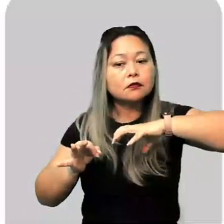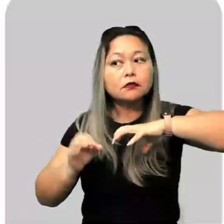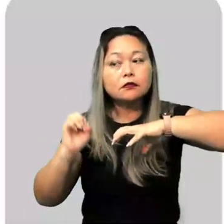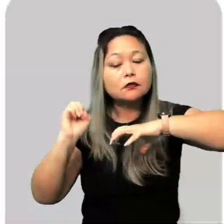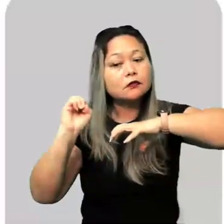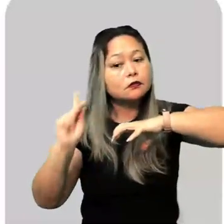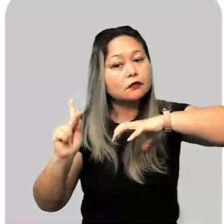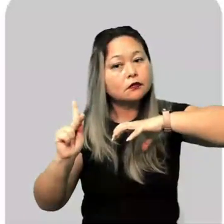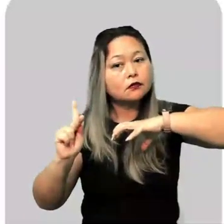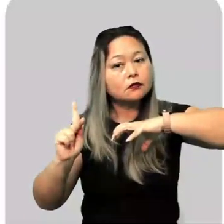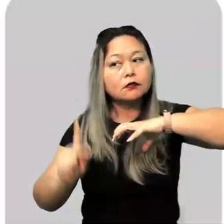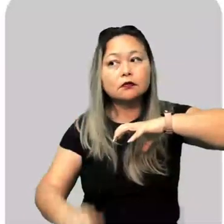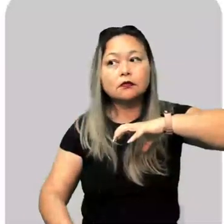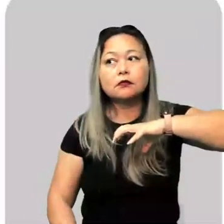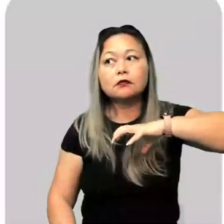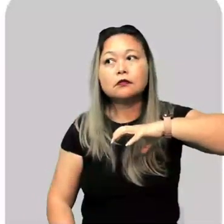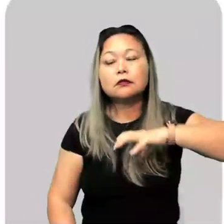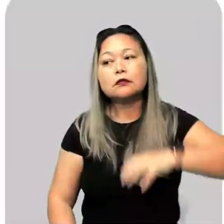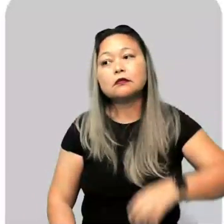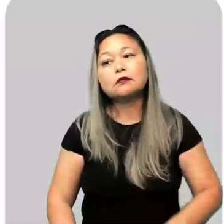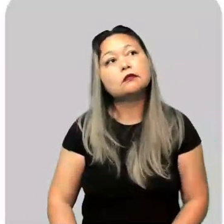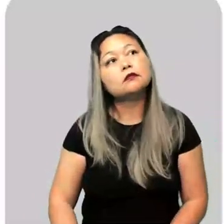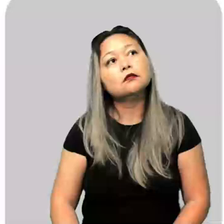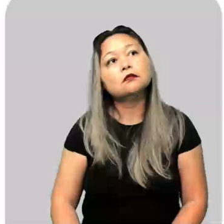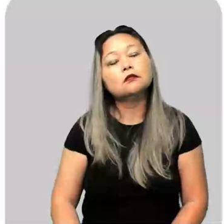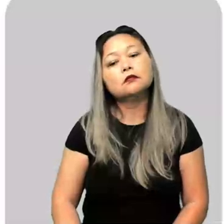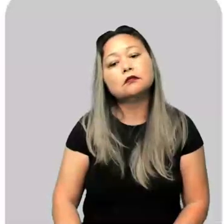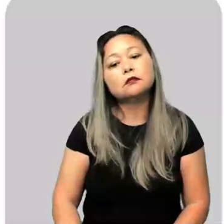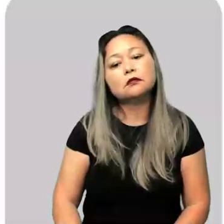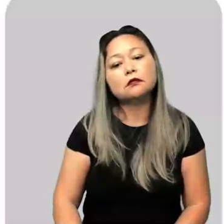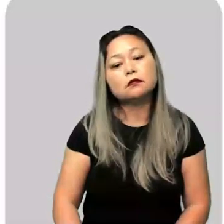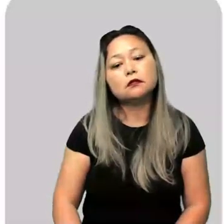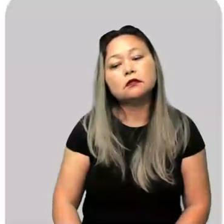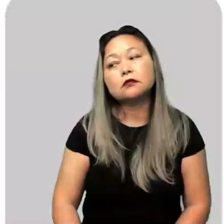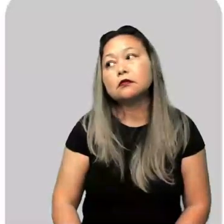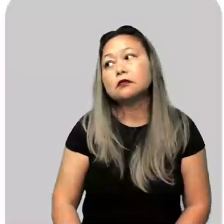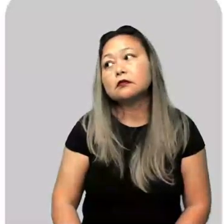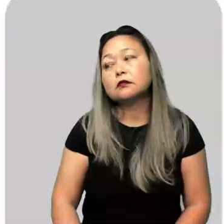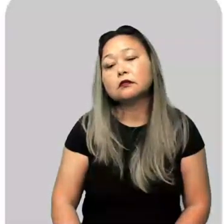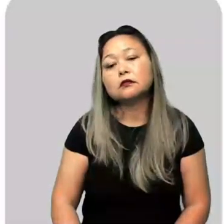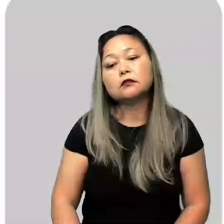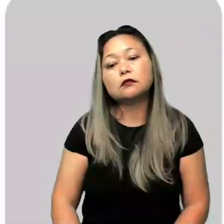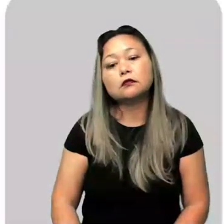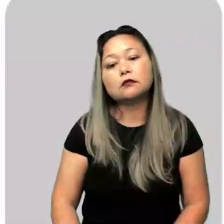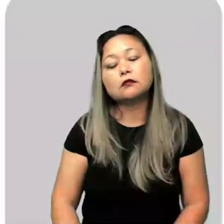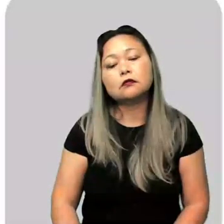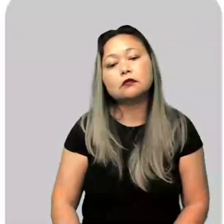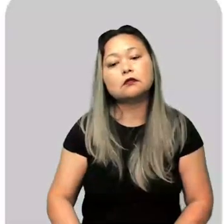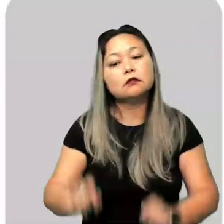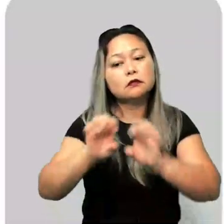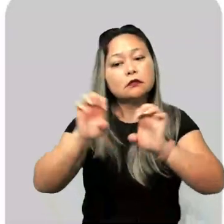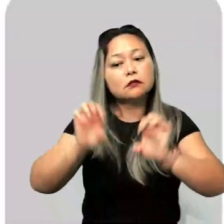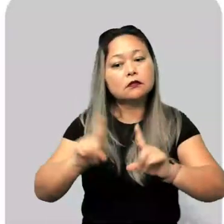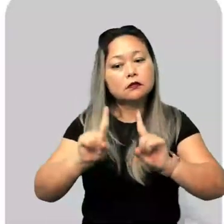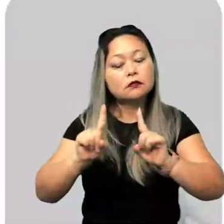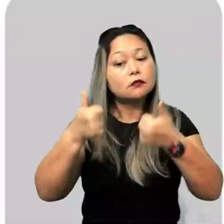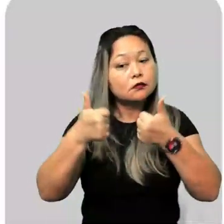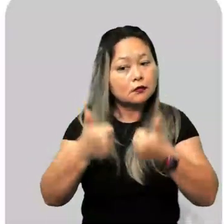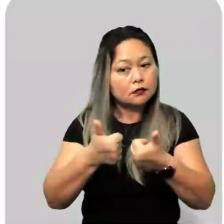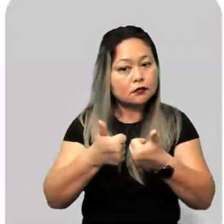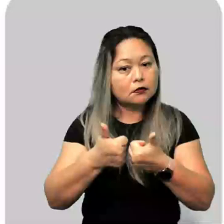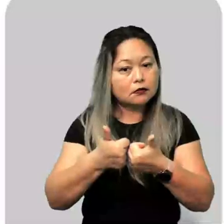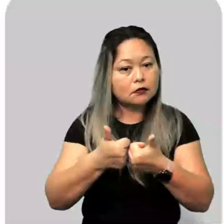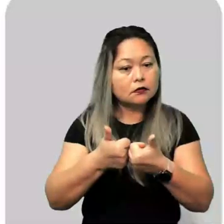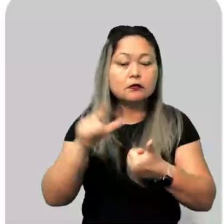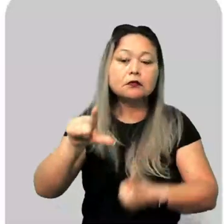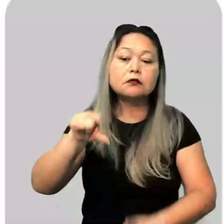Ok. Aqui só aqui muda, né? Não pode entrar porque ali era reserva, que era o amido, não é estrutural. Tá bom? Então,